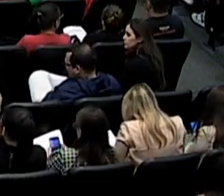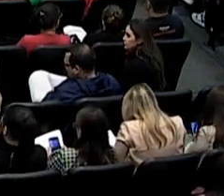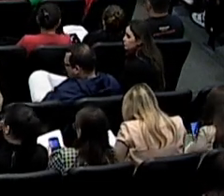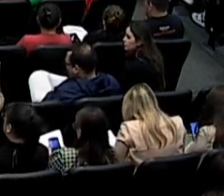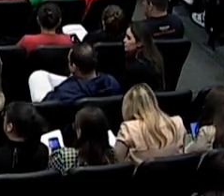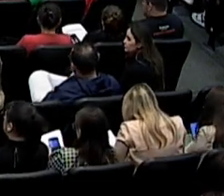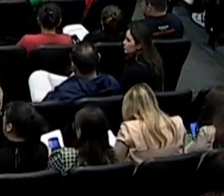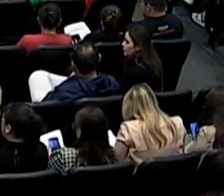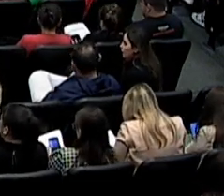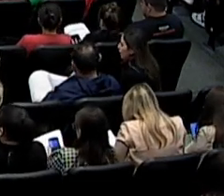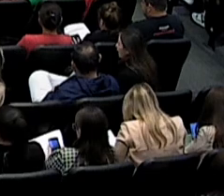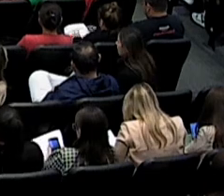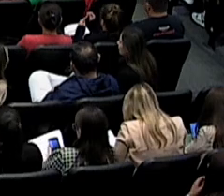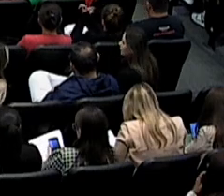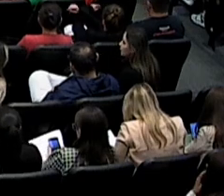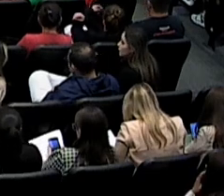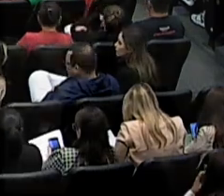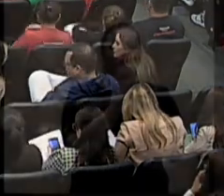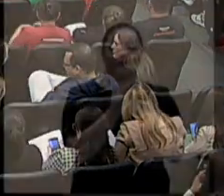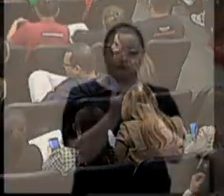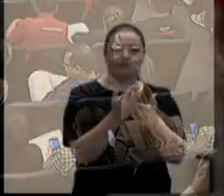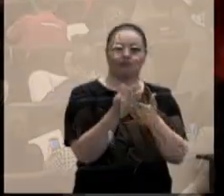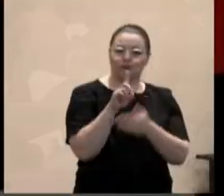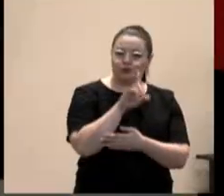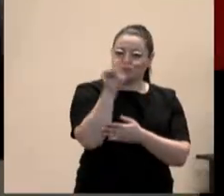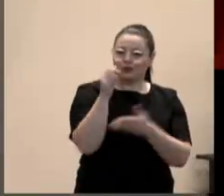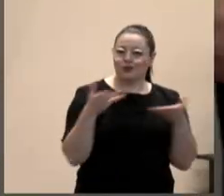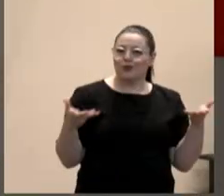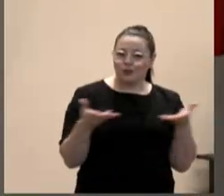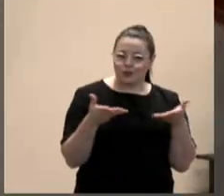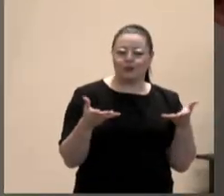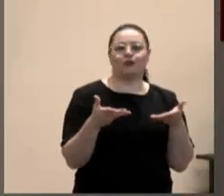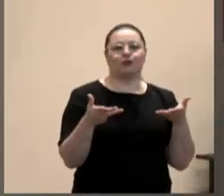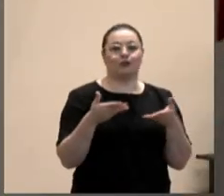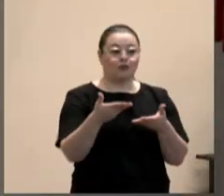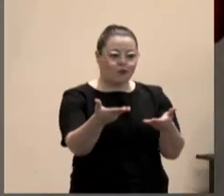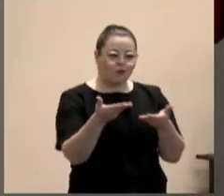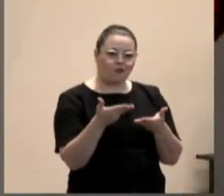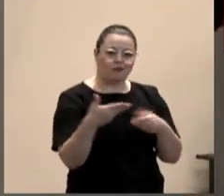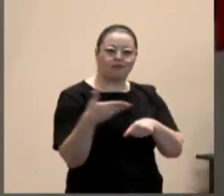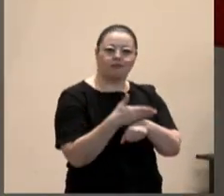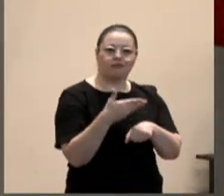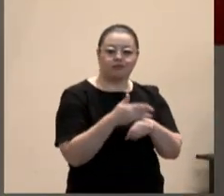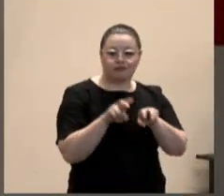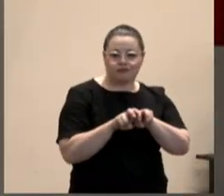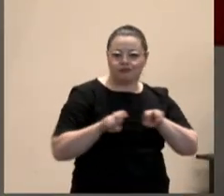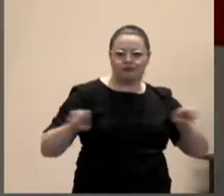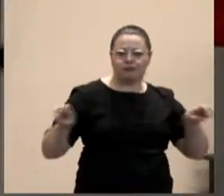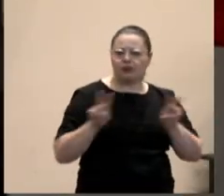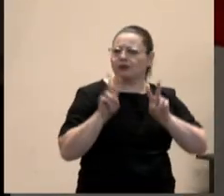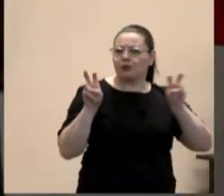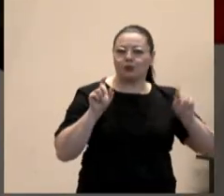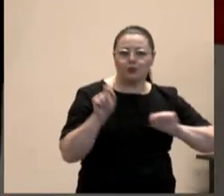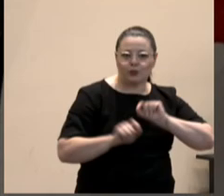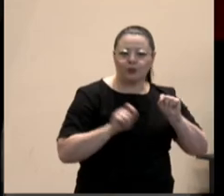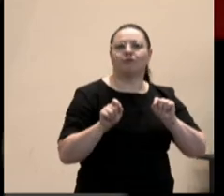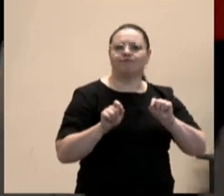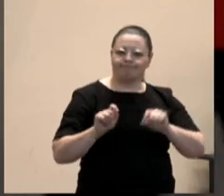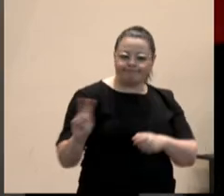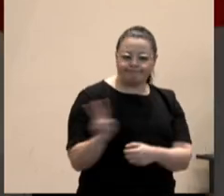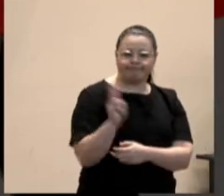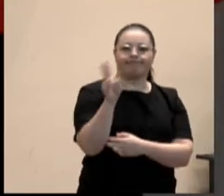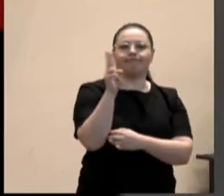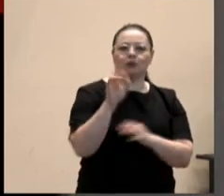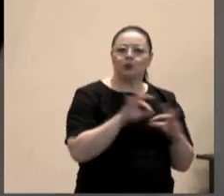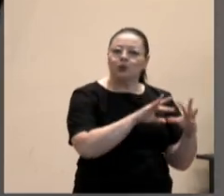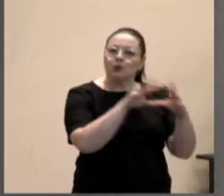Dando início aos trabalhos de hoje, convidamos para a mesa redonda com o tema Valorização dos Profissionais do